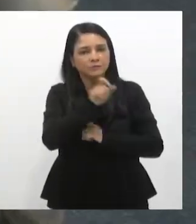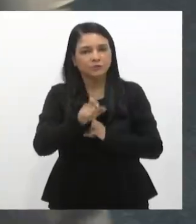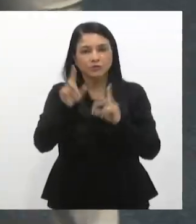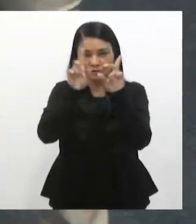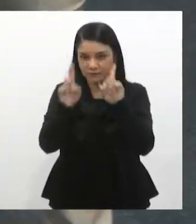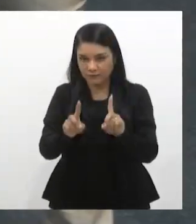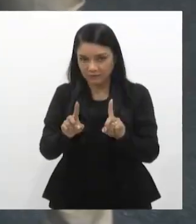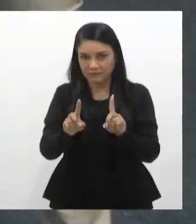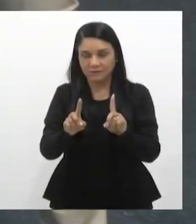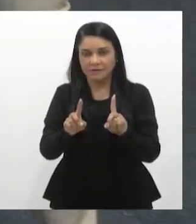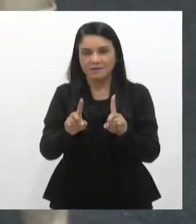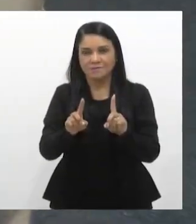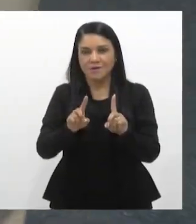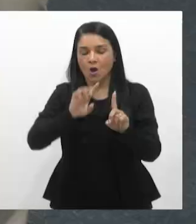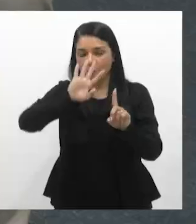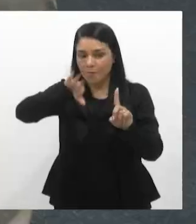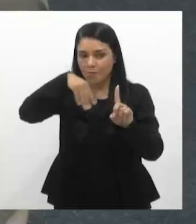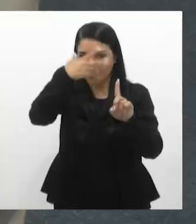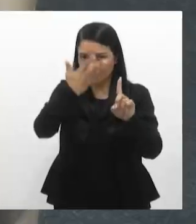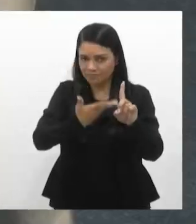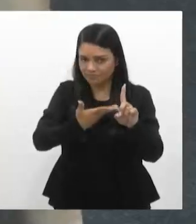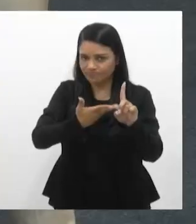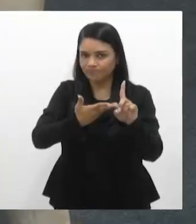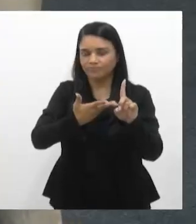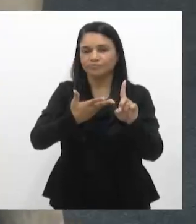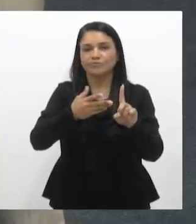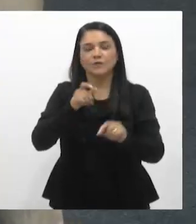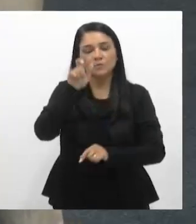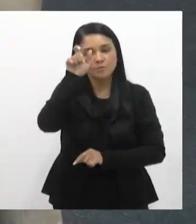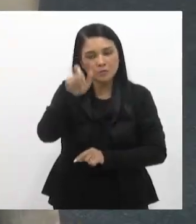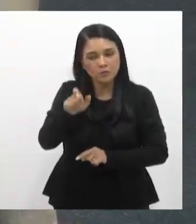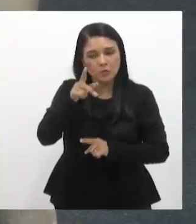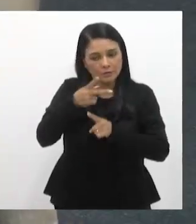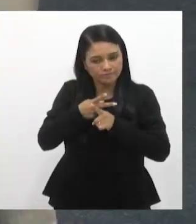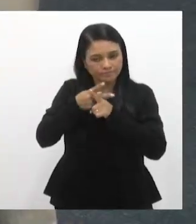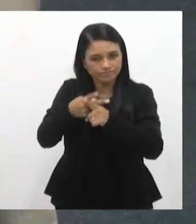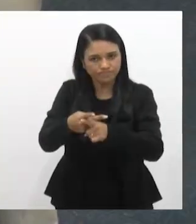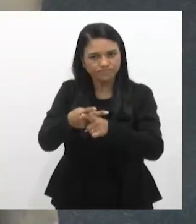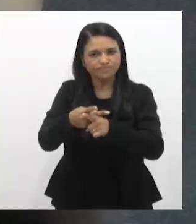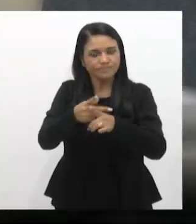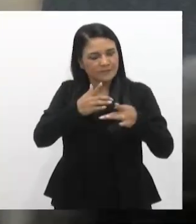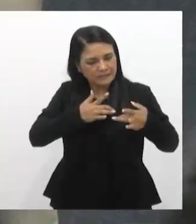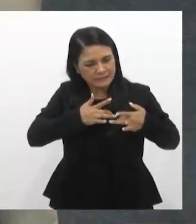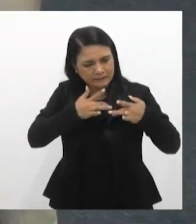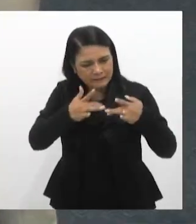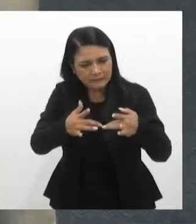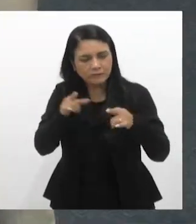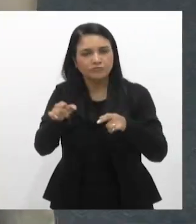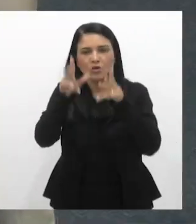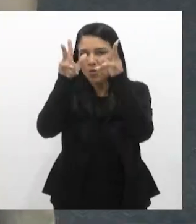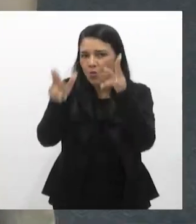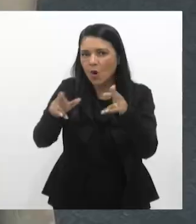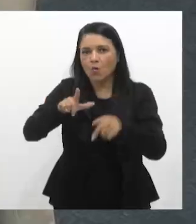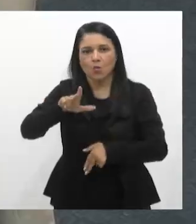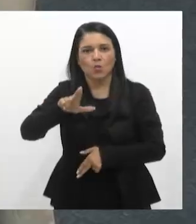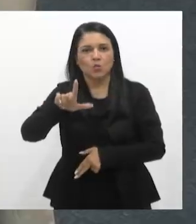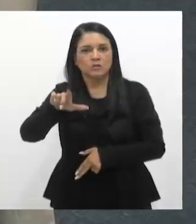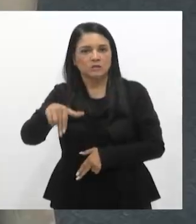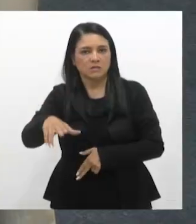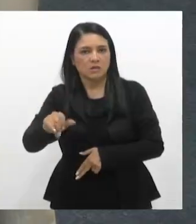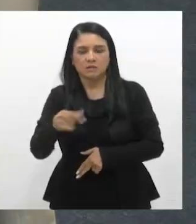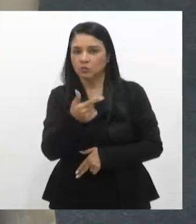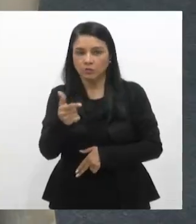deficiência. Mas uma honraria, um prêmio específico para uma pessoa que tenha se dedicado tanto quanto a Luciana, nós não temos.